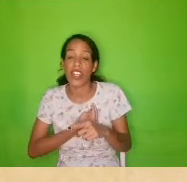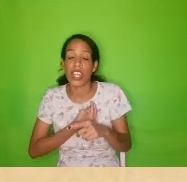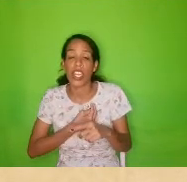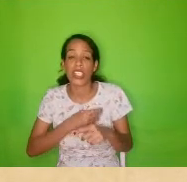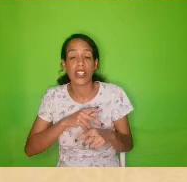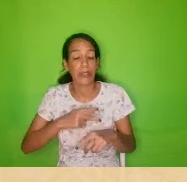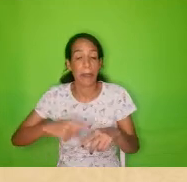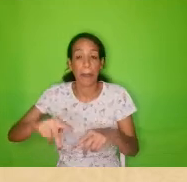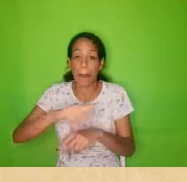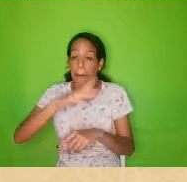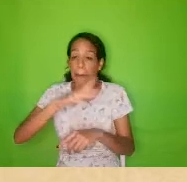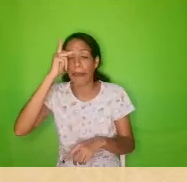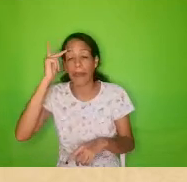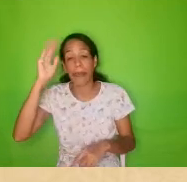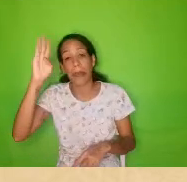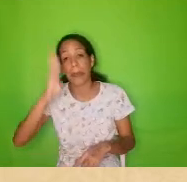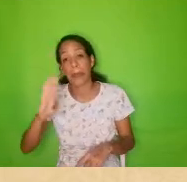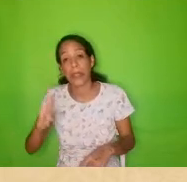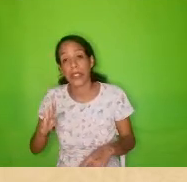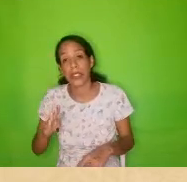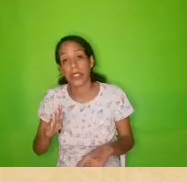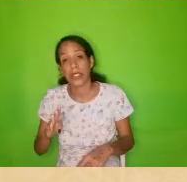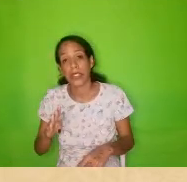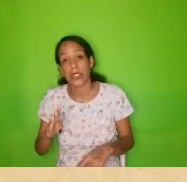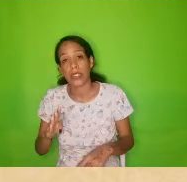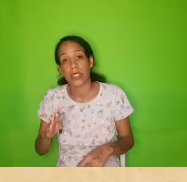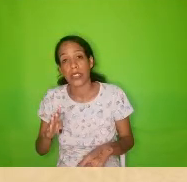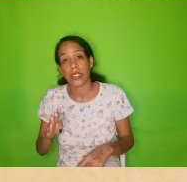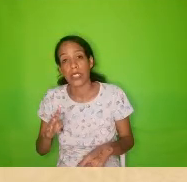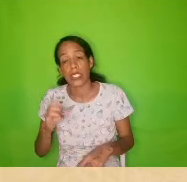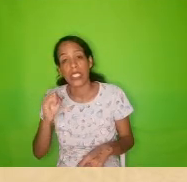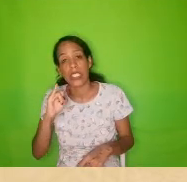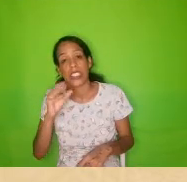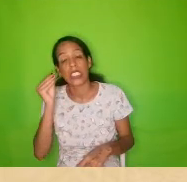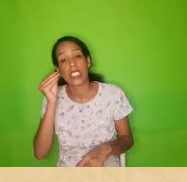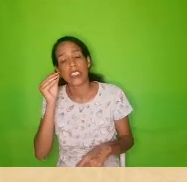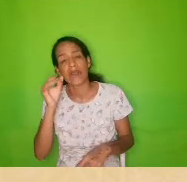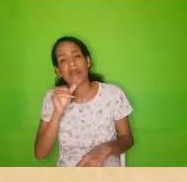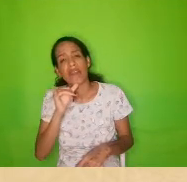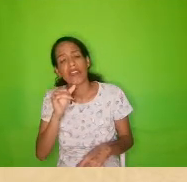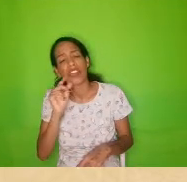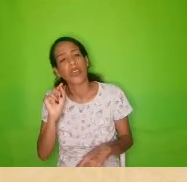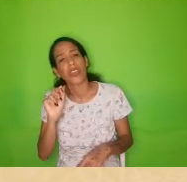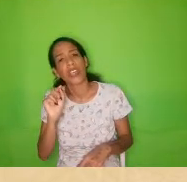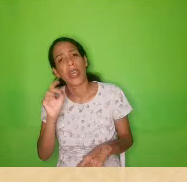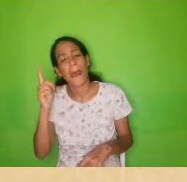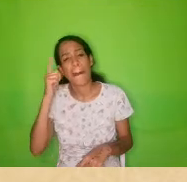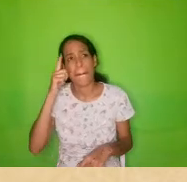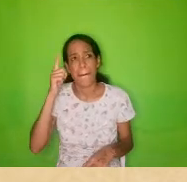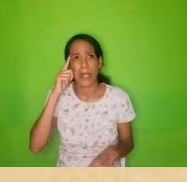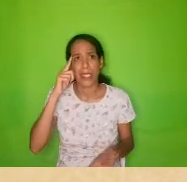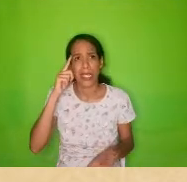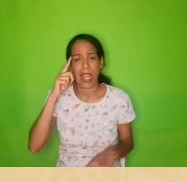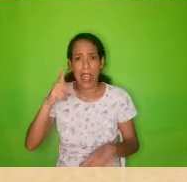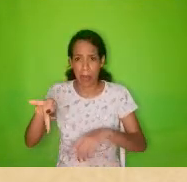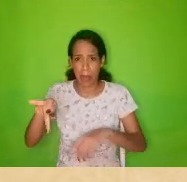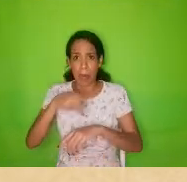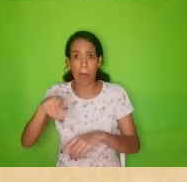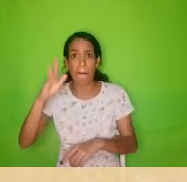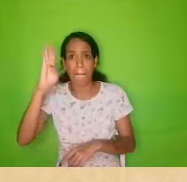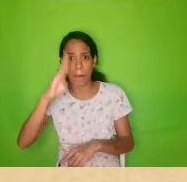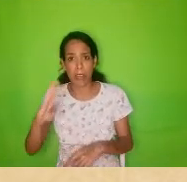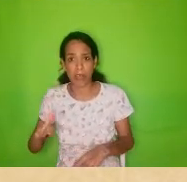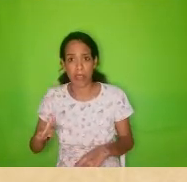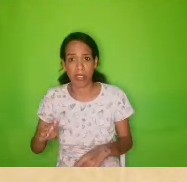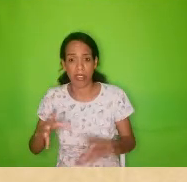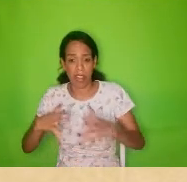brasileira. Aí não significa pensar essa sociedade brasileira no sentido mais amplo. A gente poderia dar